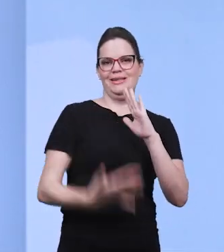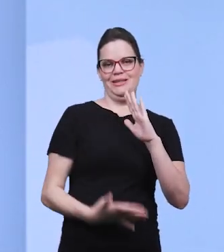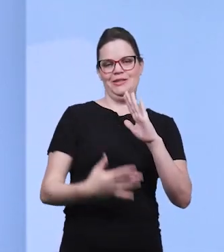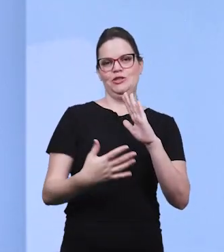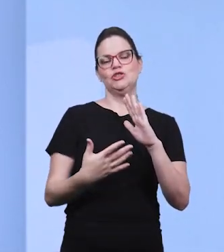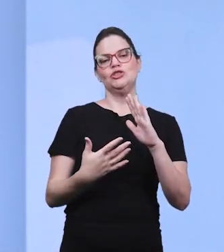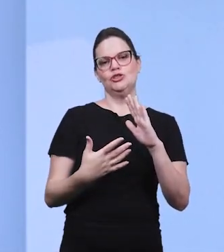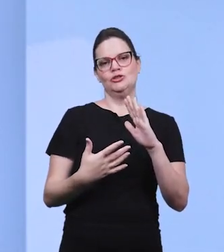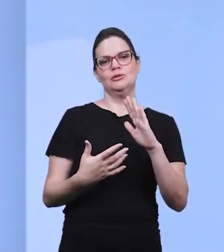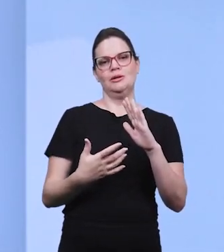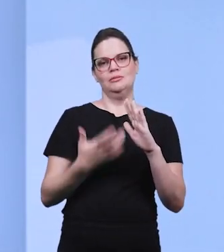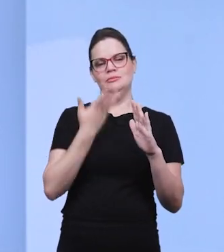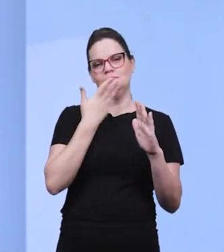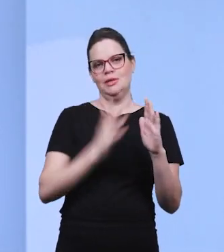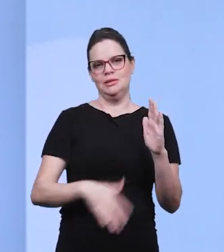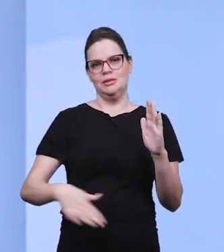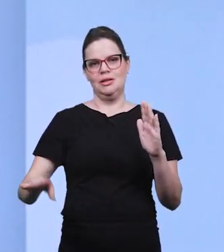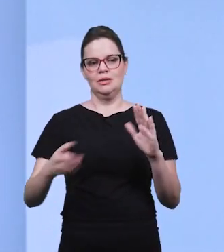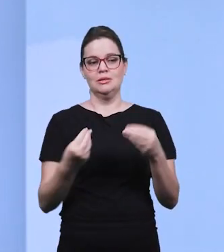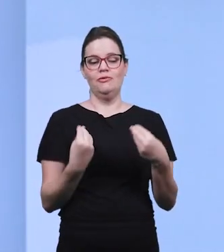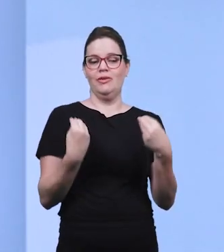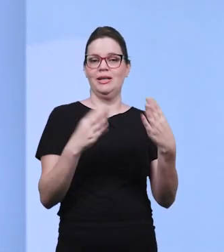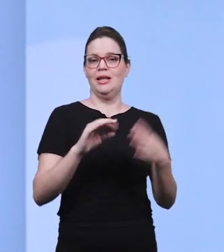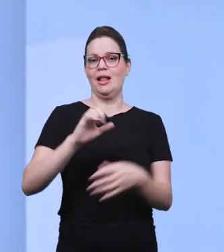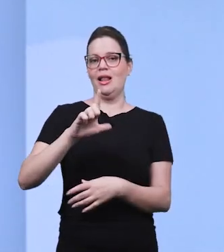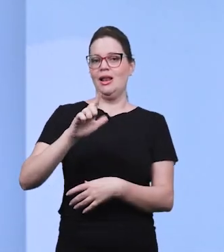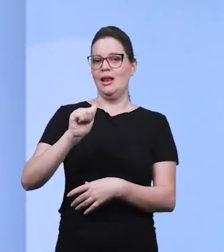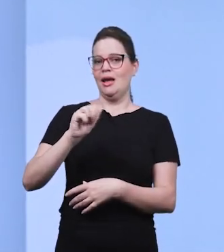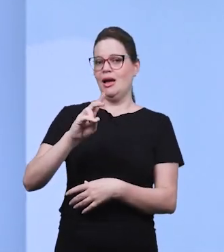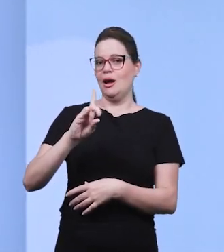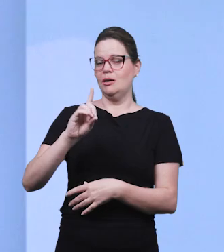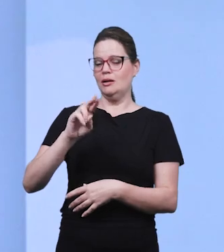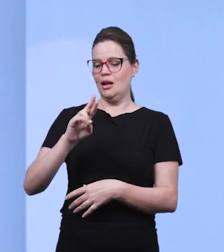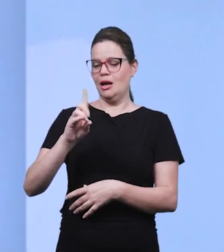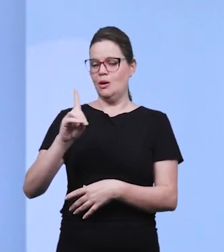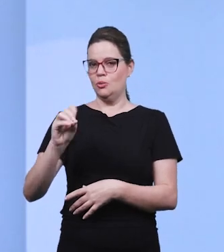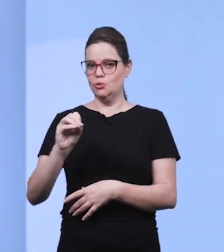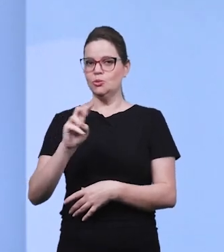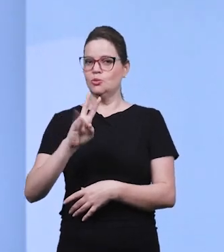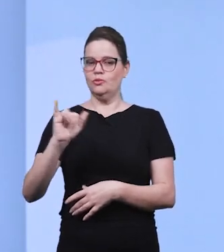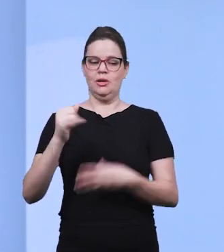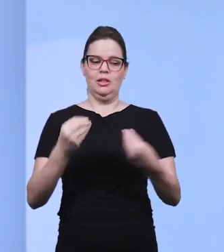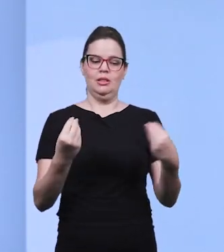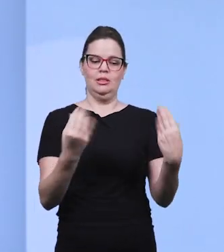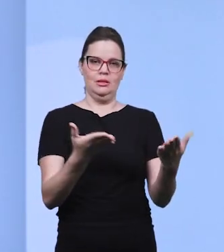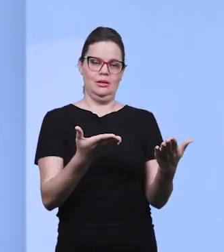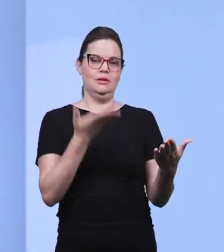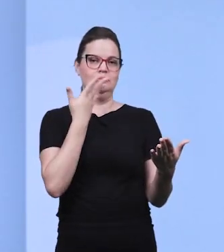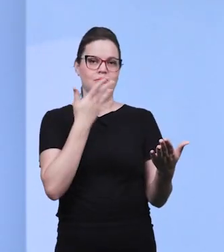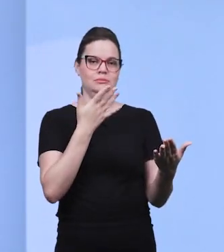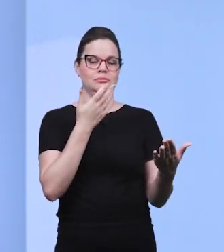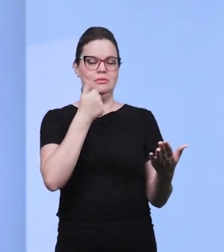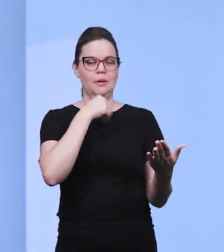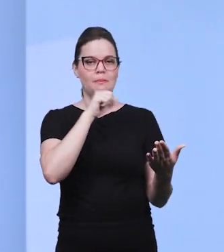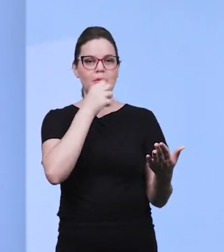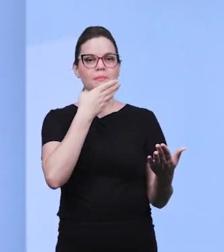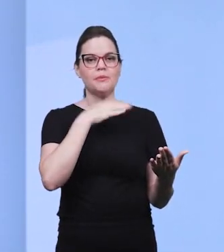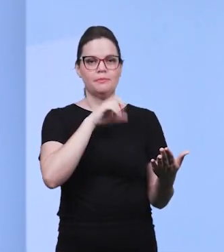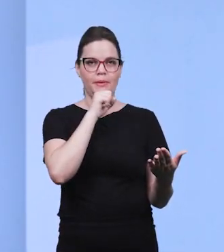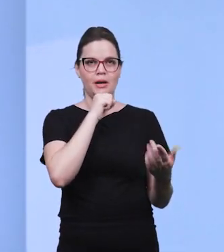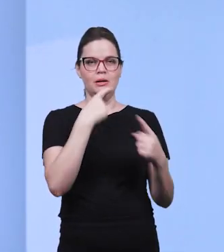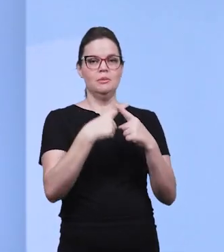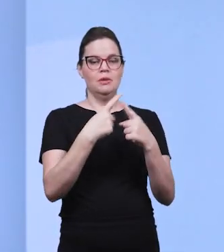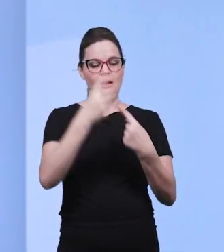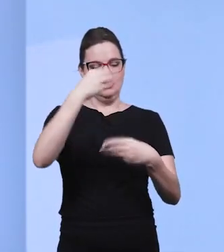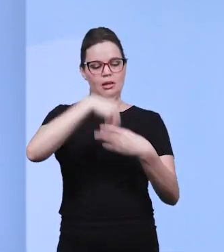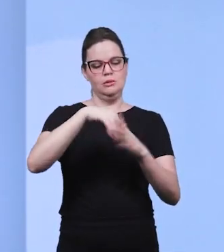termos cognitivos, capacidade motora, tudo que a gente já falou. Vai entregar um laudo com um possível